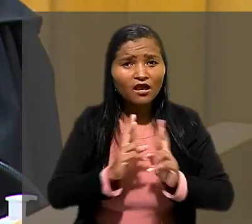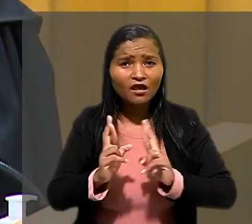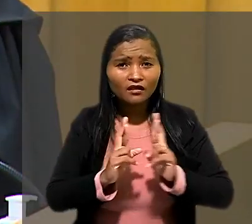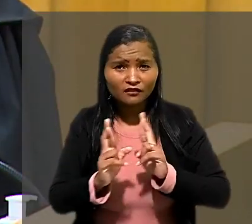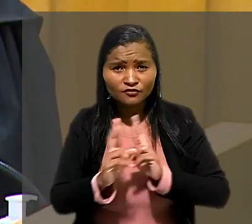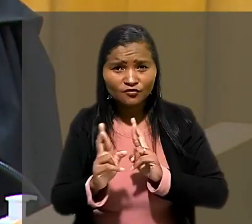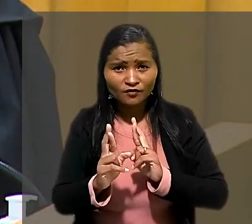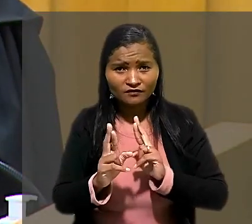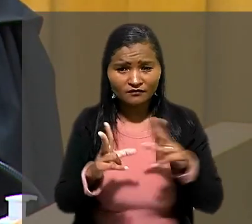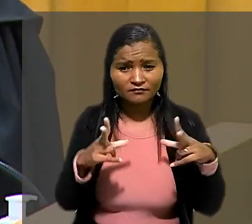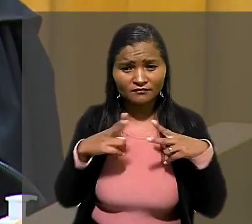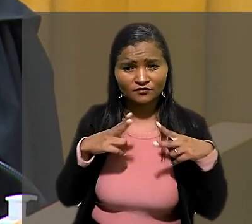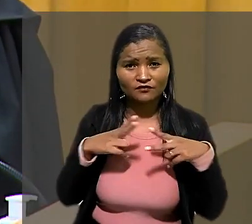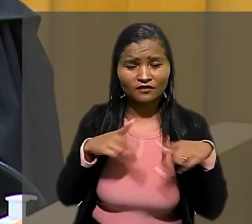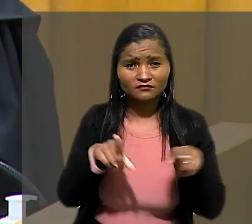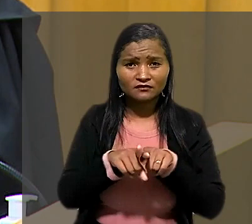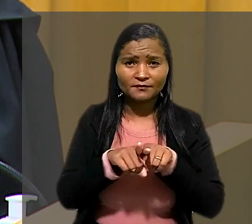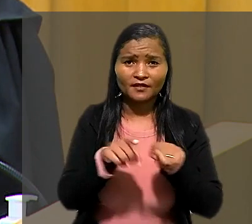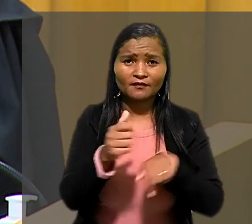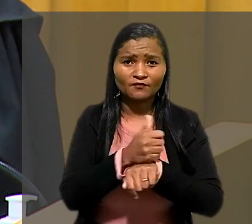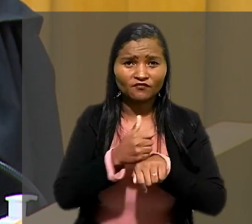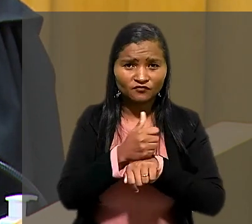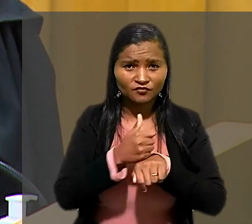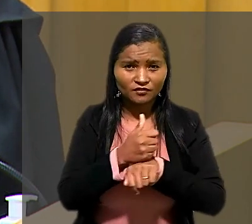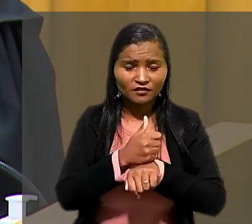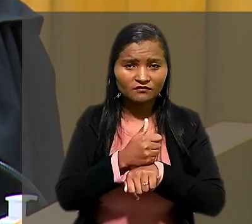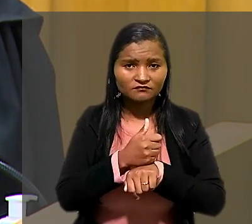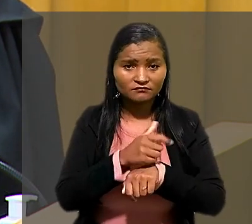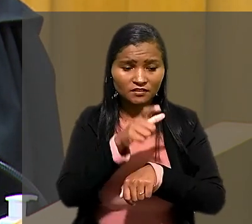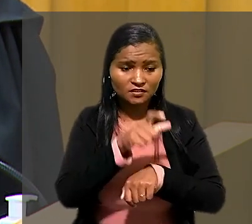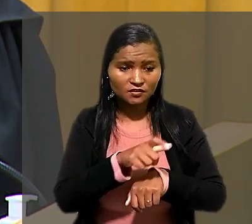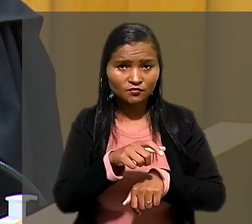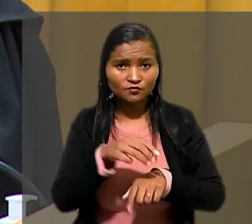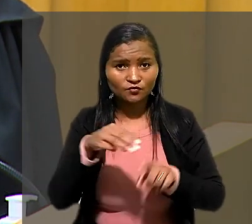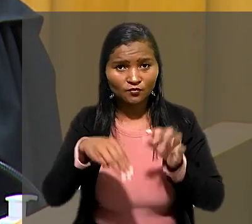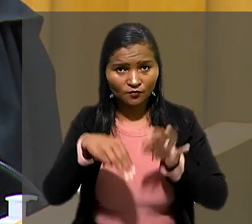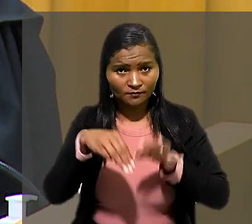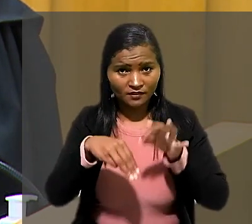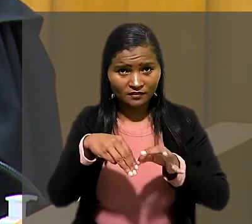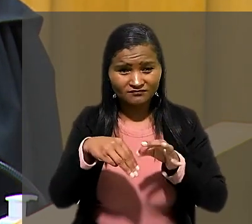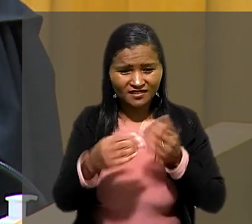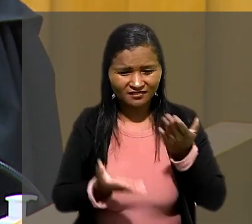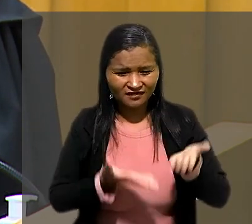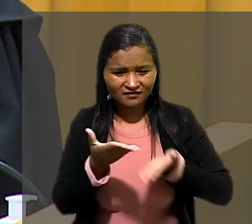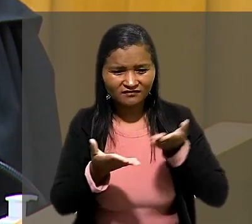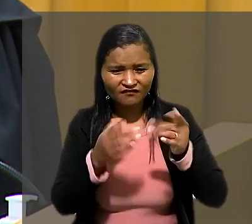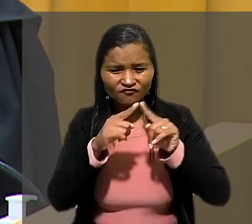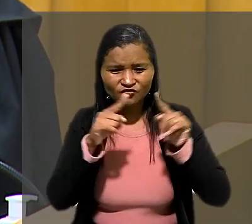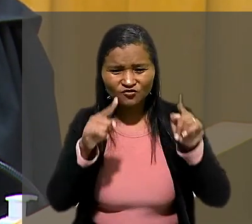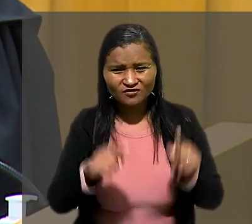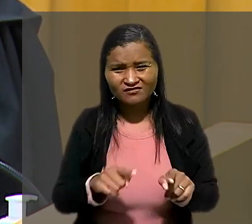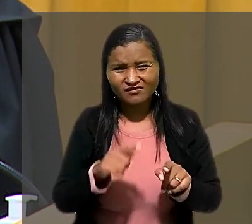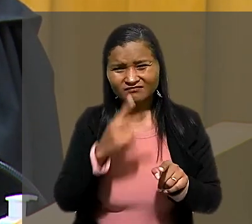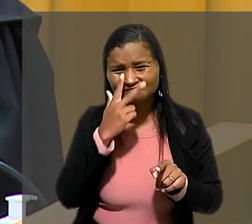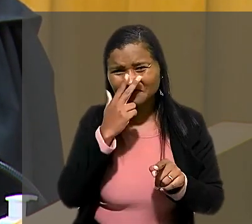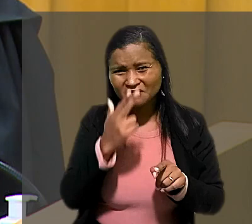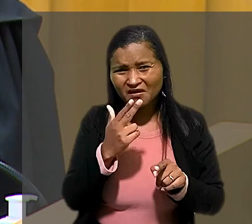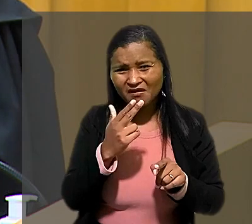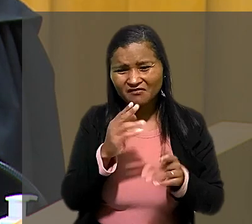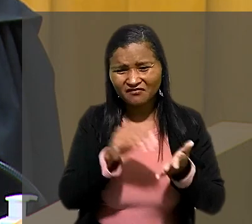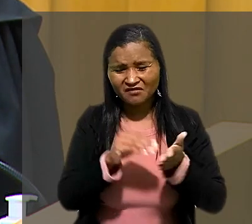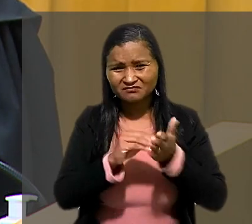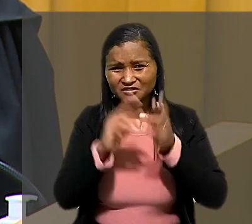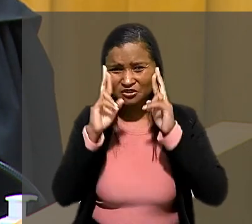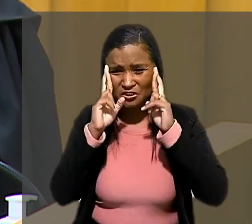as relações interpessoais e profissionais. Segundo o ministro, tratar o empregado de forma vil